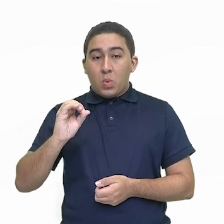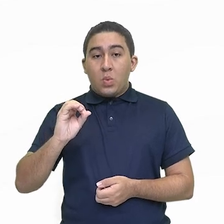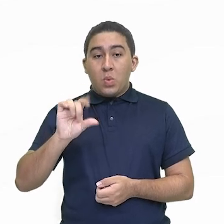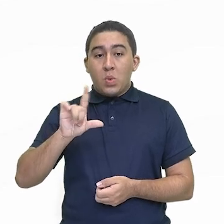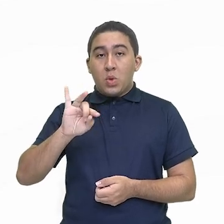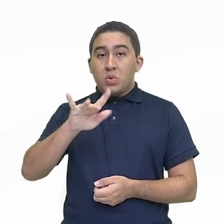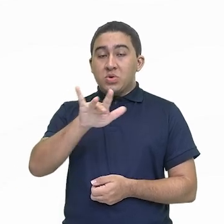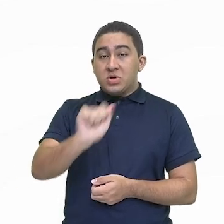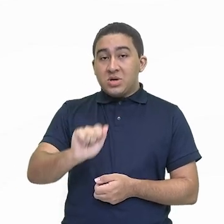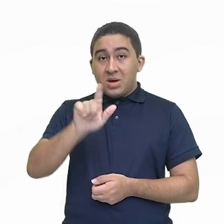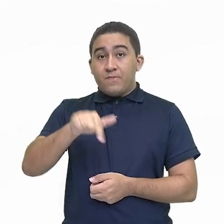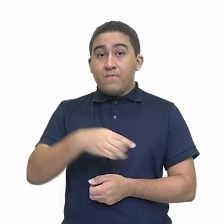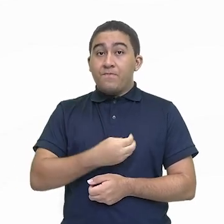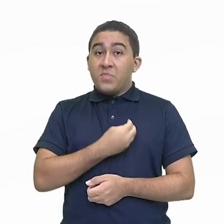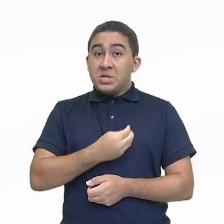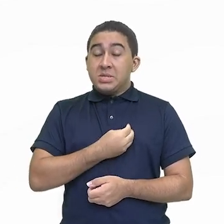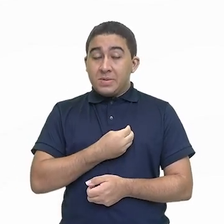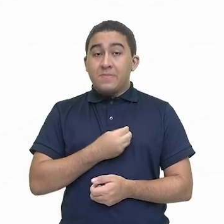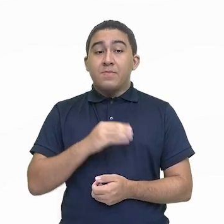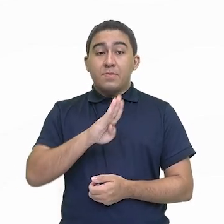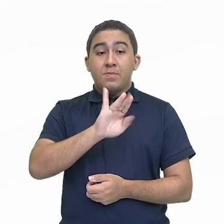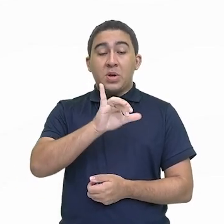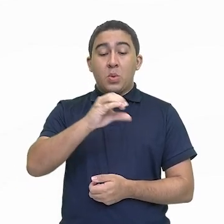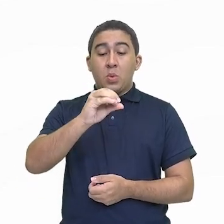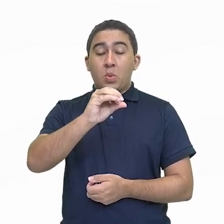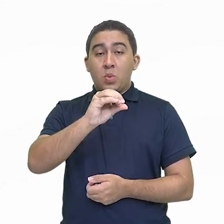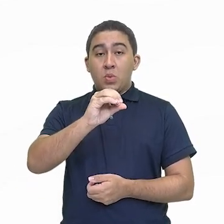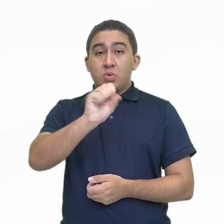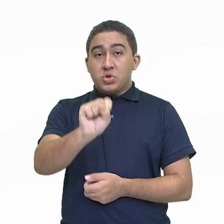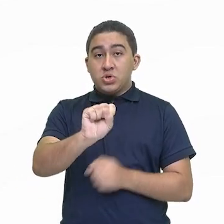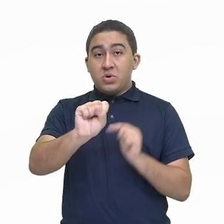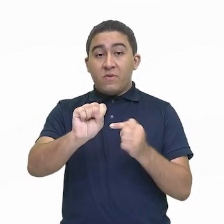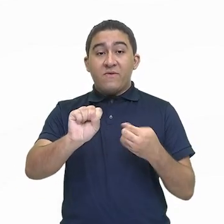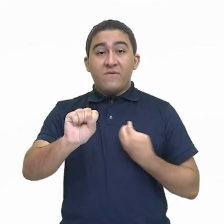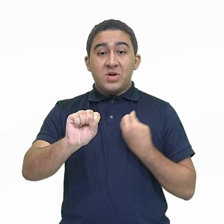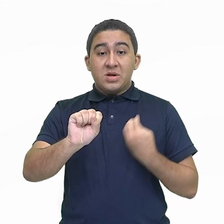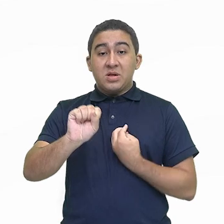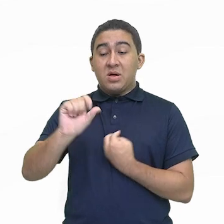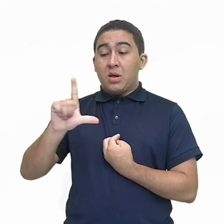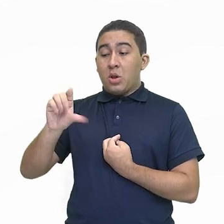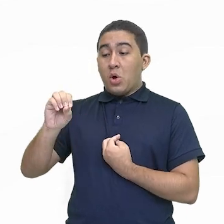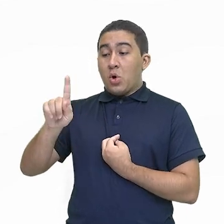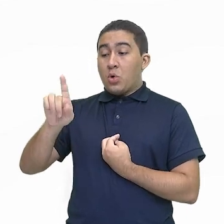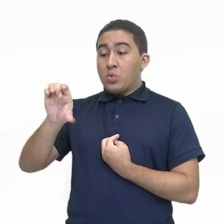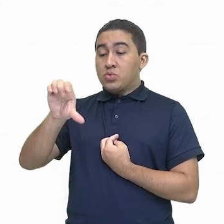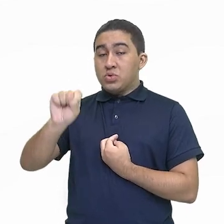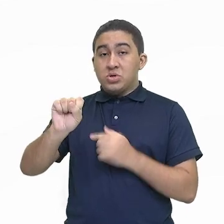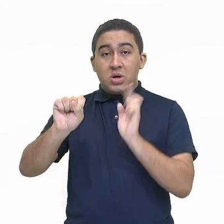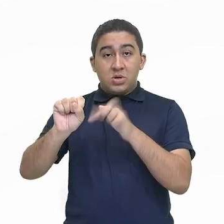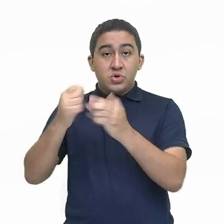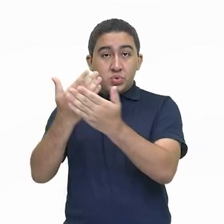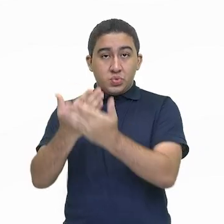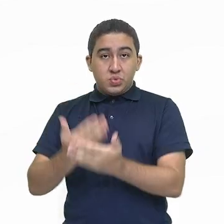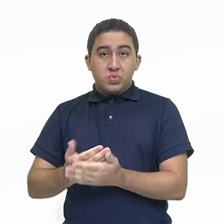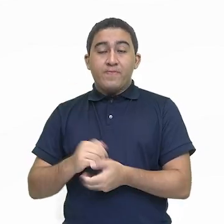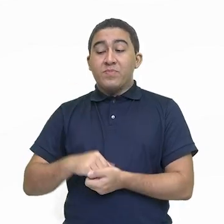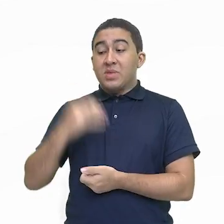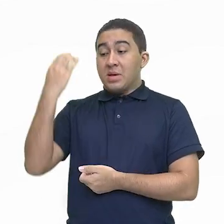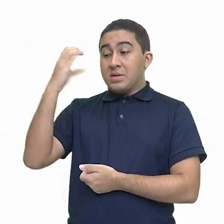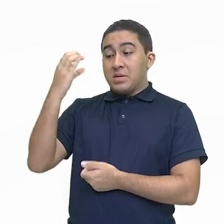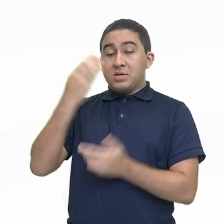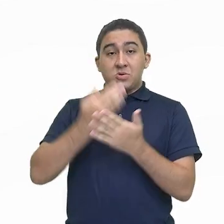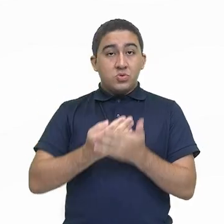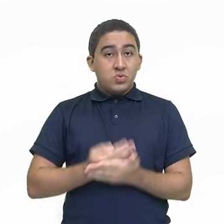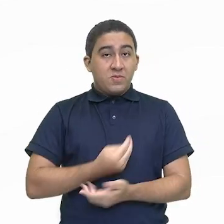que significa vida, e logos, que significa estudo. E ela é a ciência que estuda